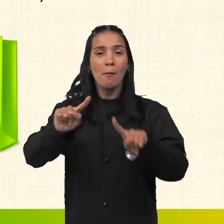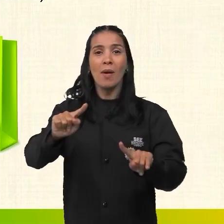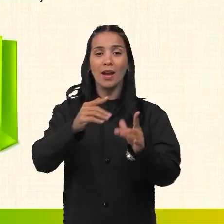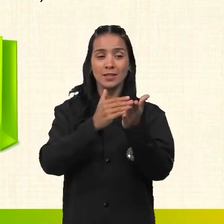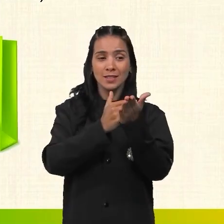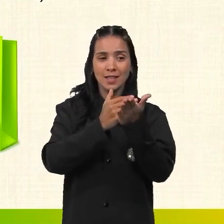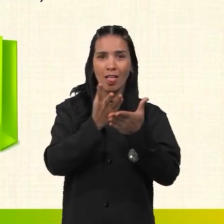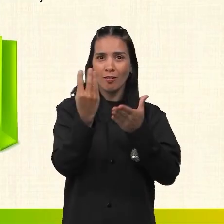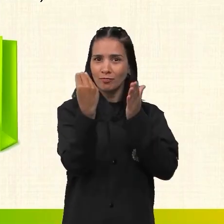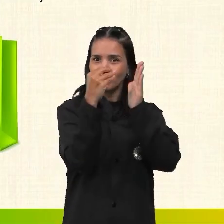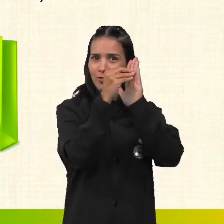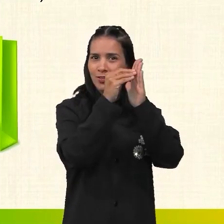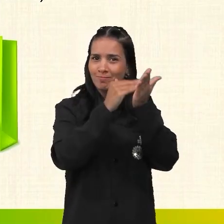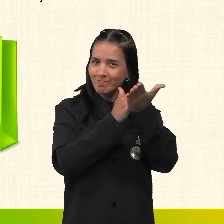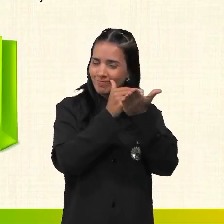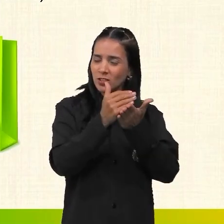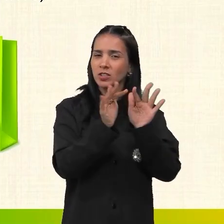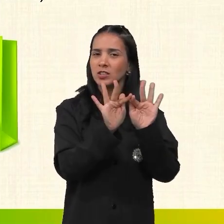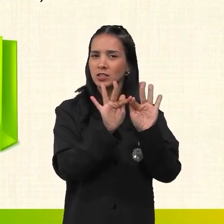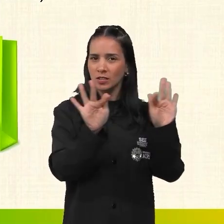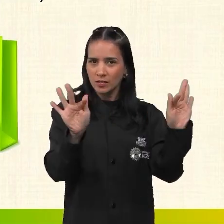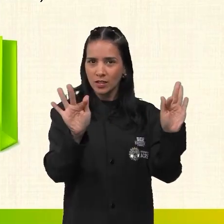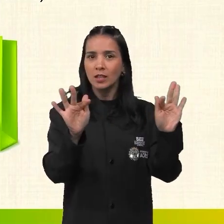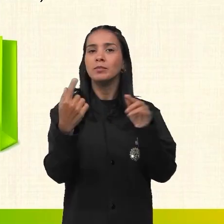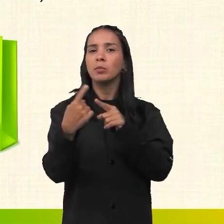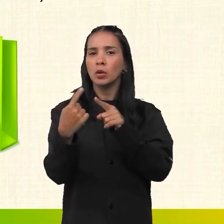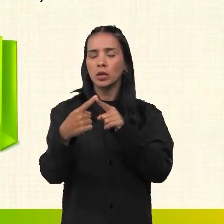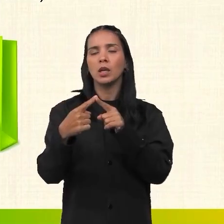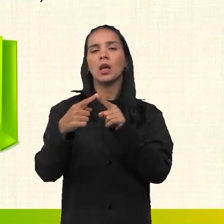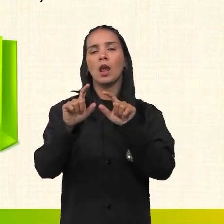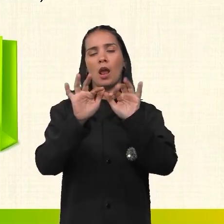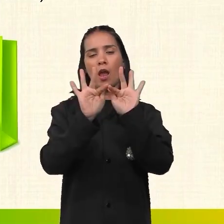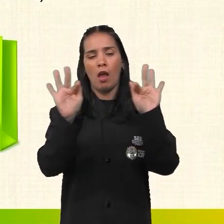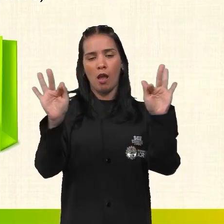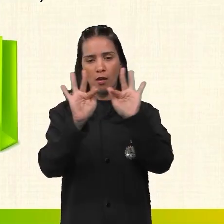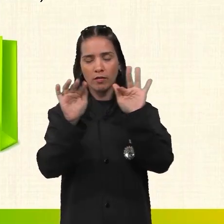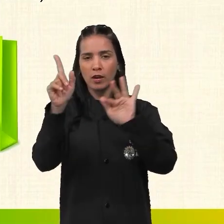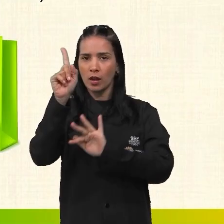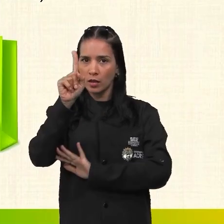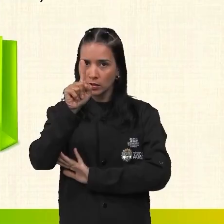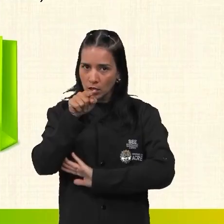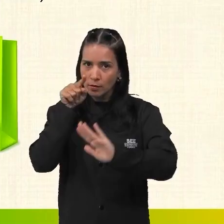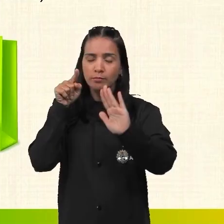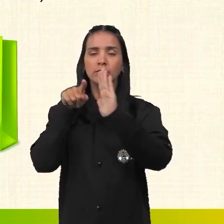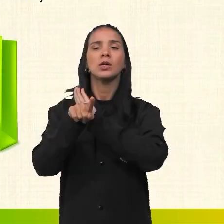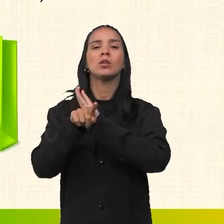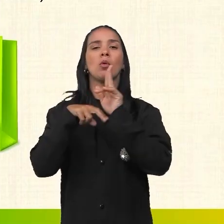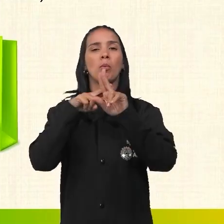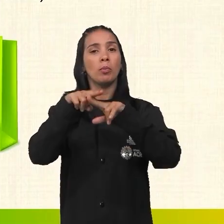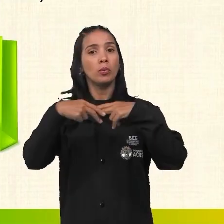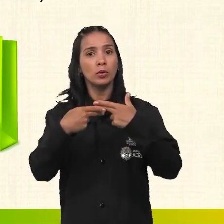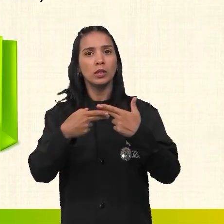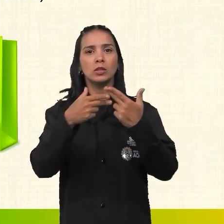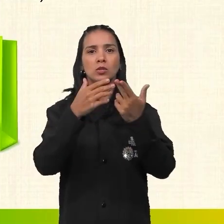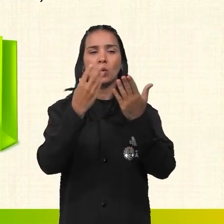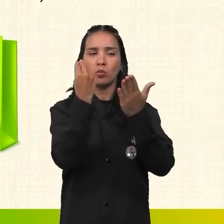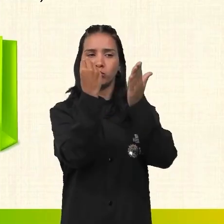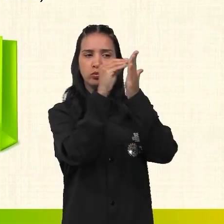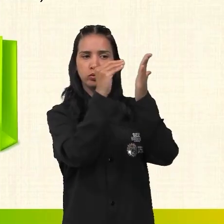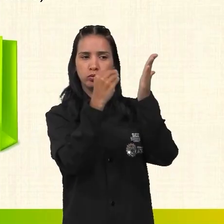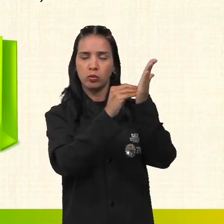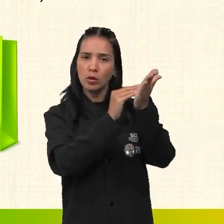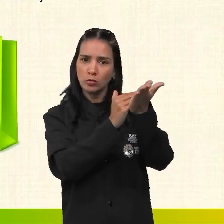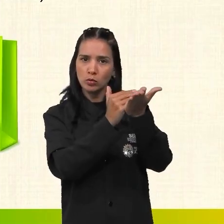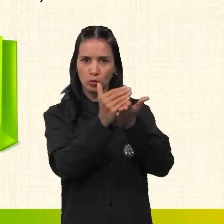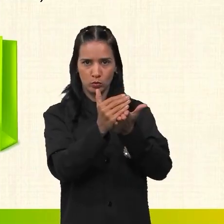nesse caso, né, interrogativa, é uma pergunta, ela está vindo aqui no início da frase. Na segunda frase